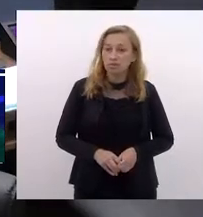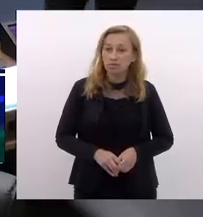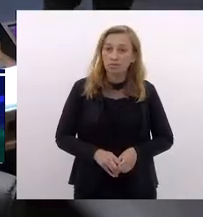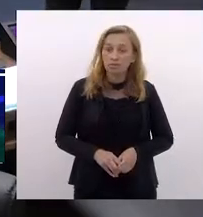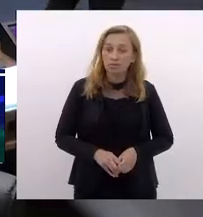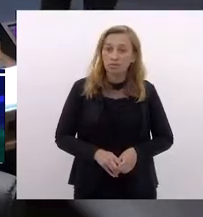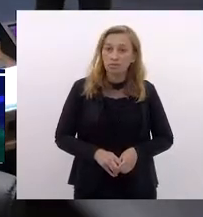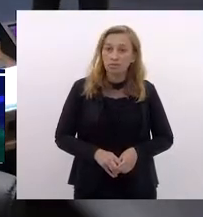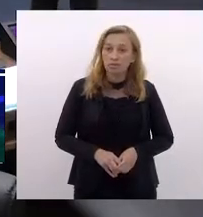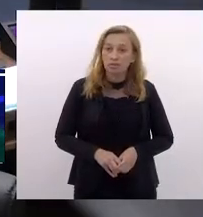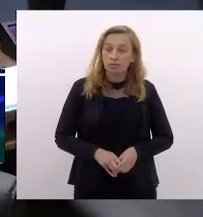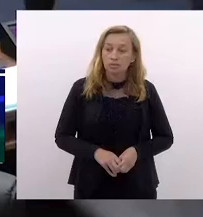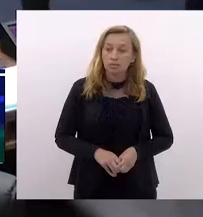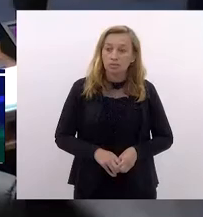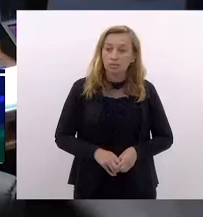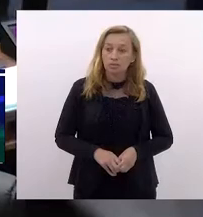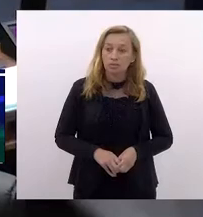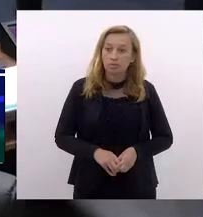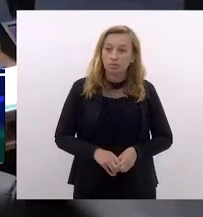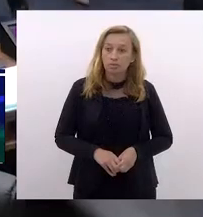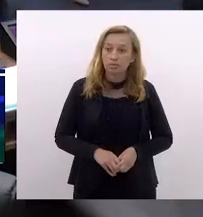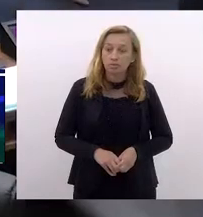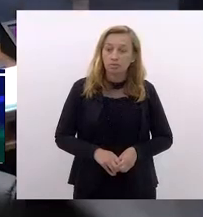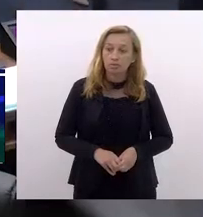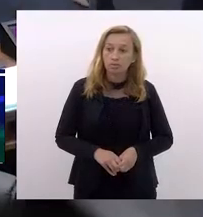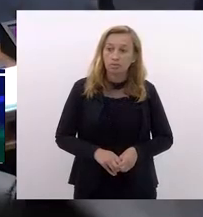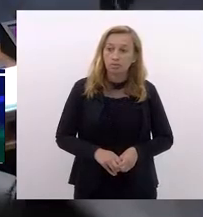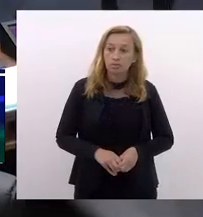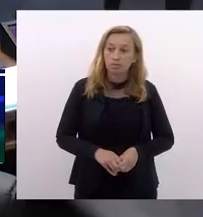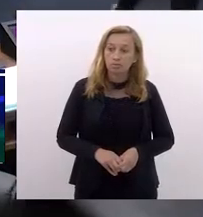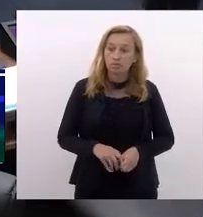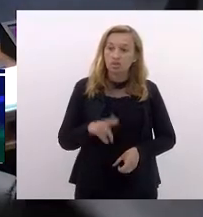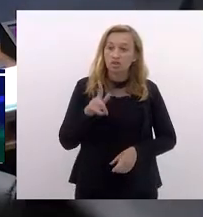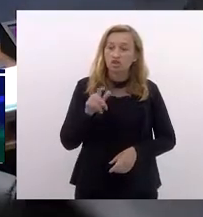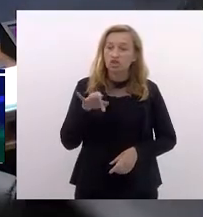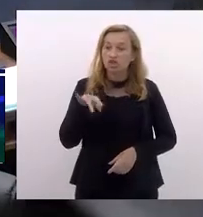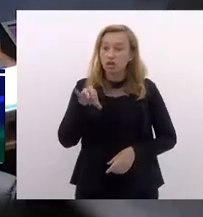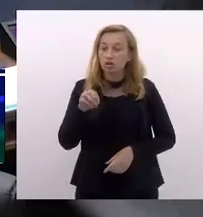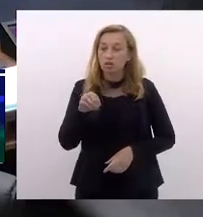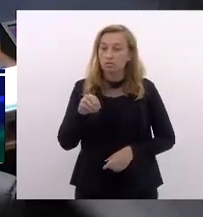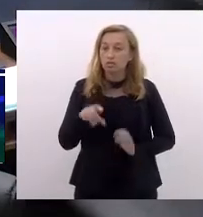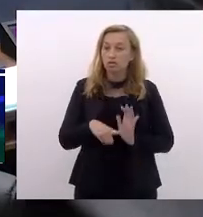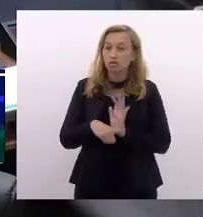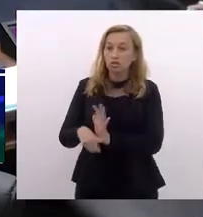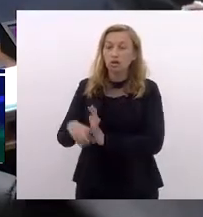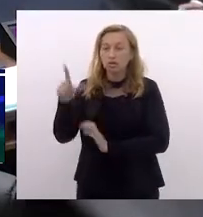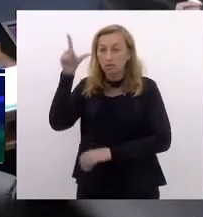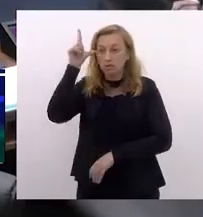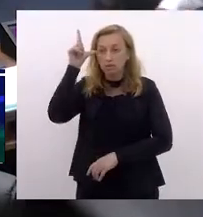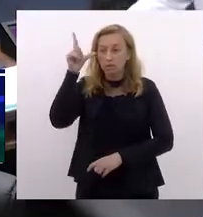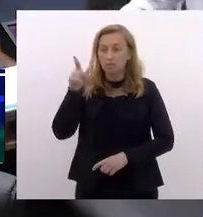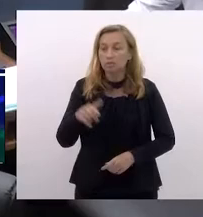E aí o Jairo vem aqui ajudar por favor 15